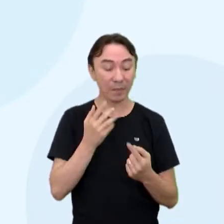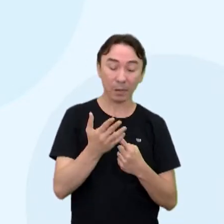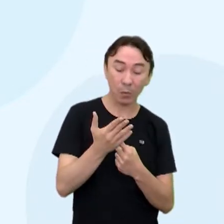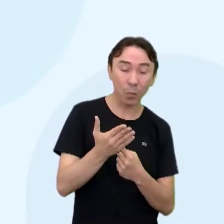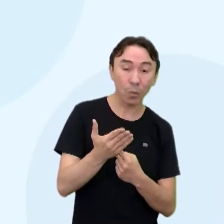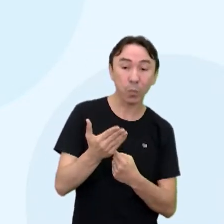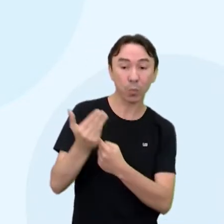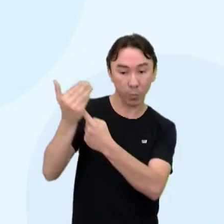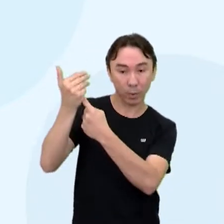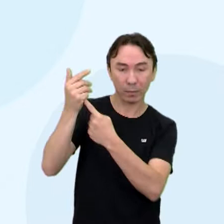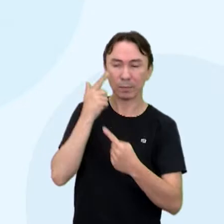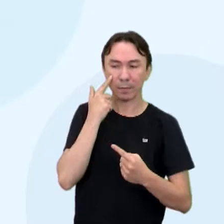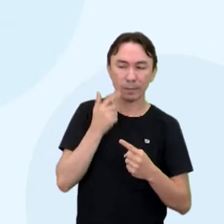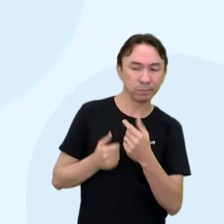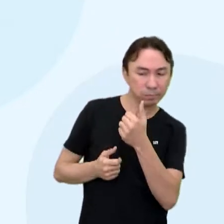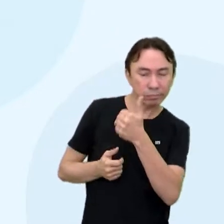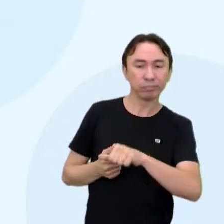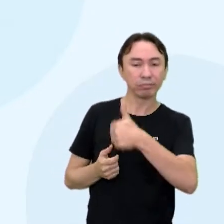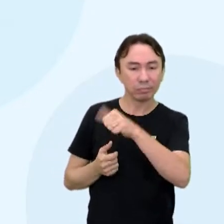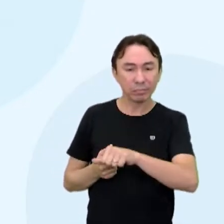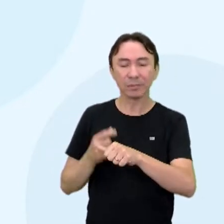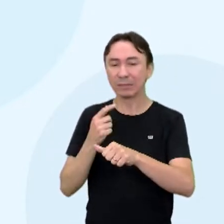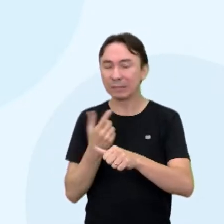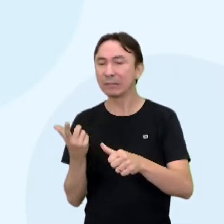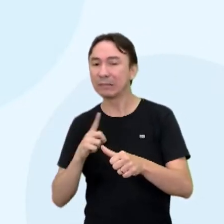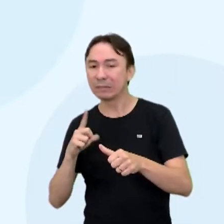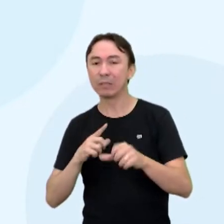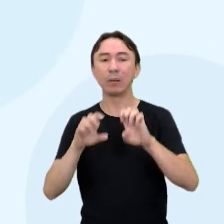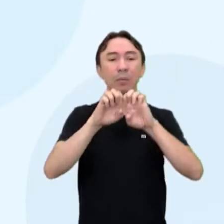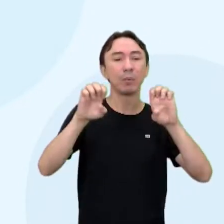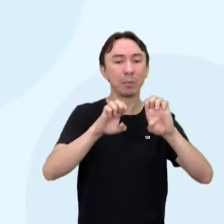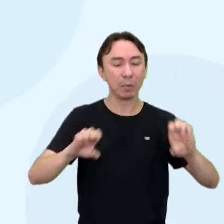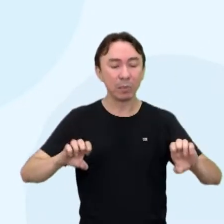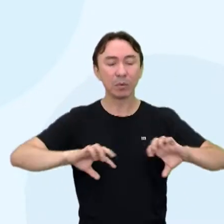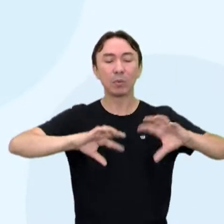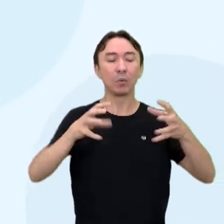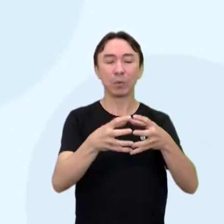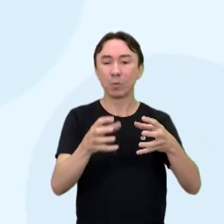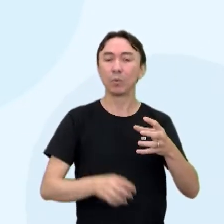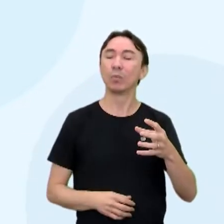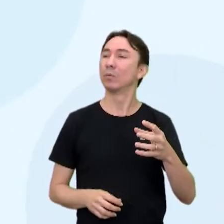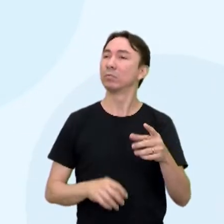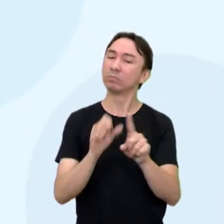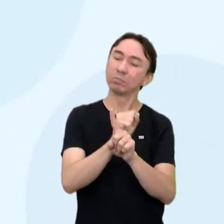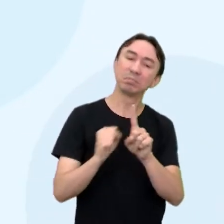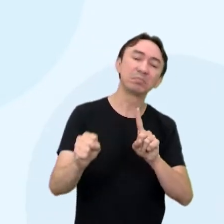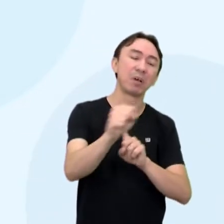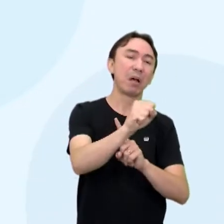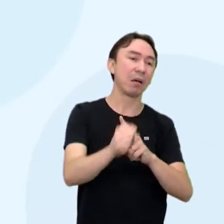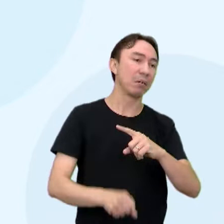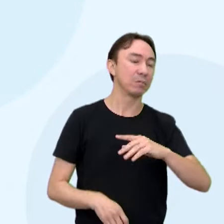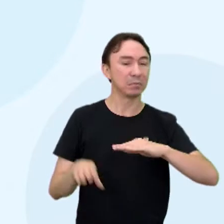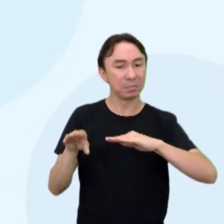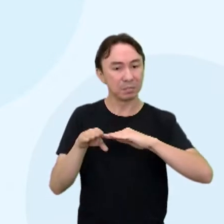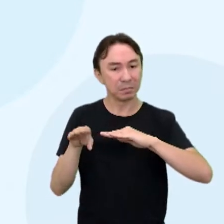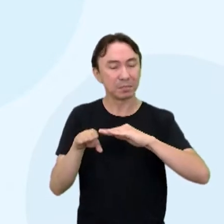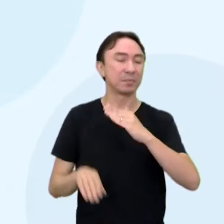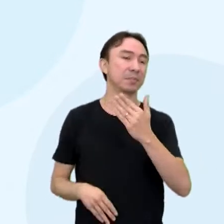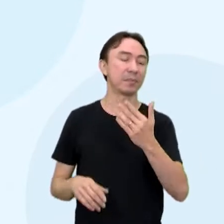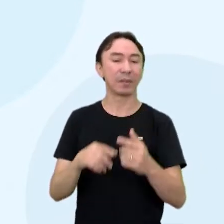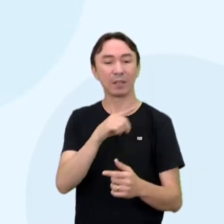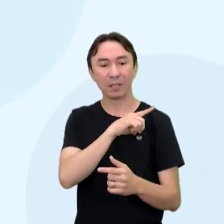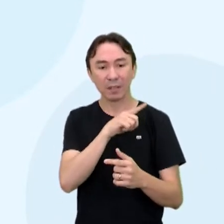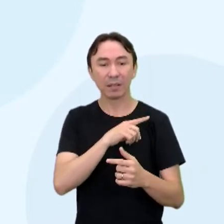na estruturação e nas dinâmicas de grupos. Para povos, sociedades contemporâneas, fluxos